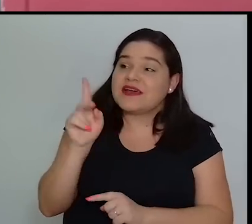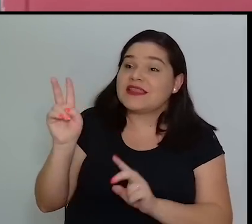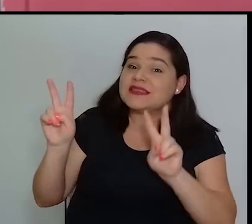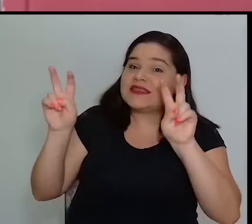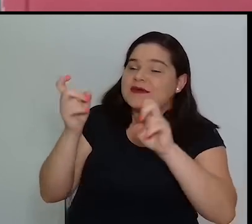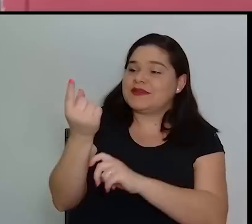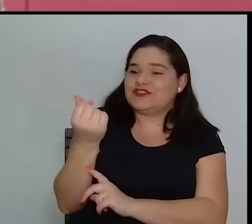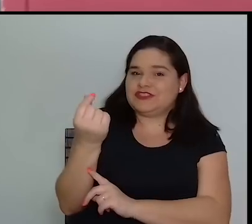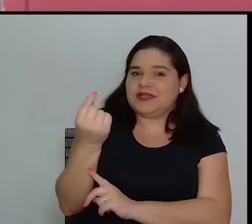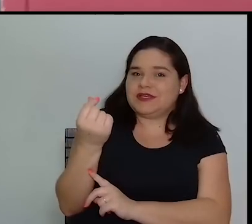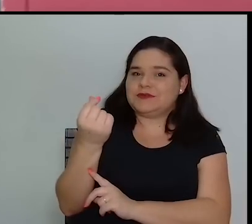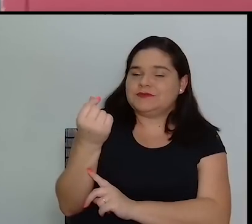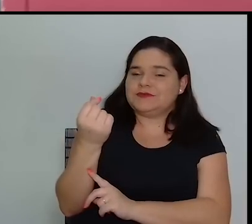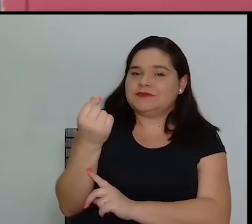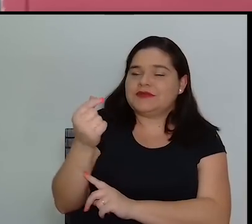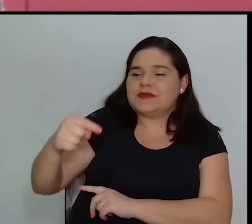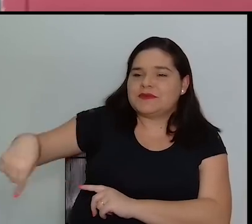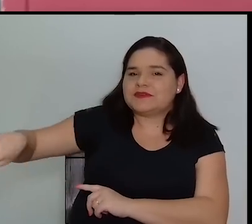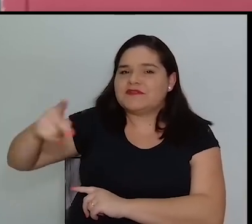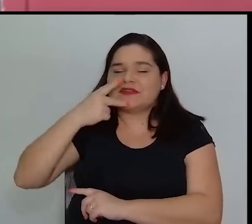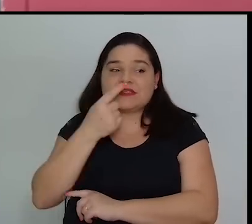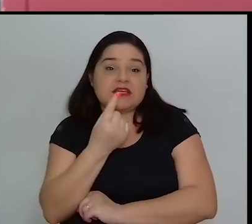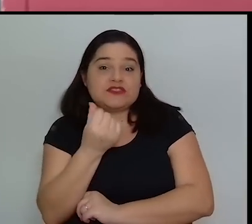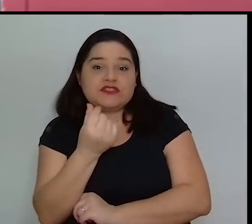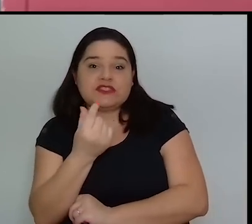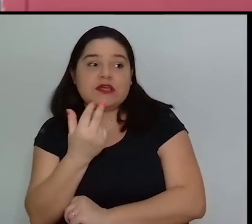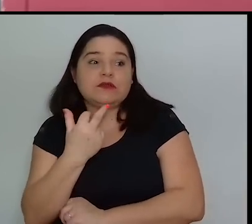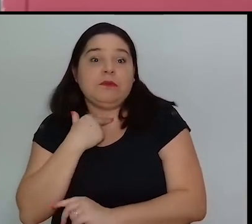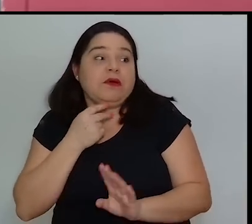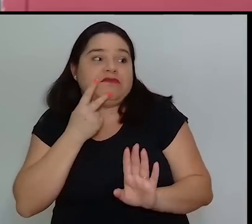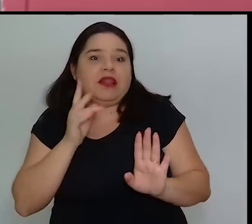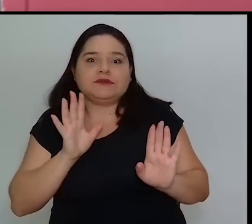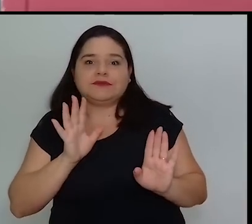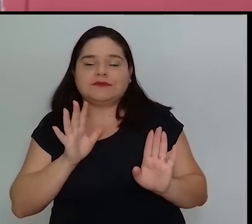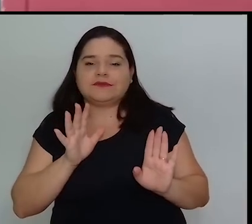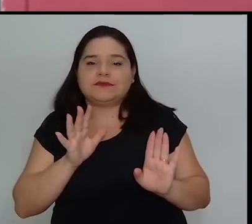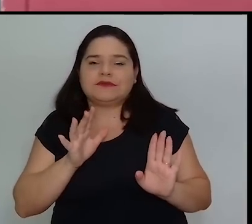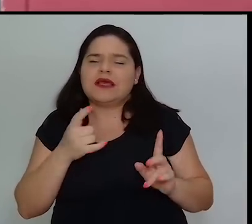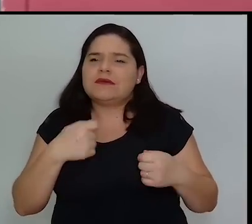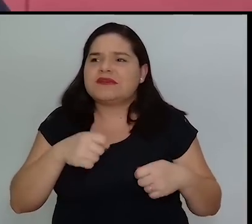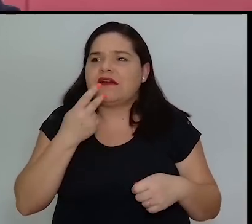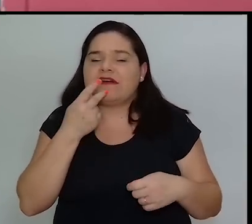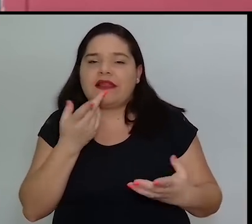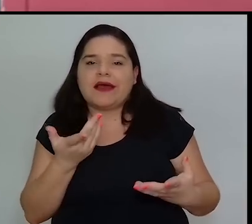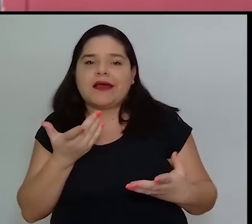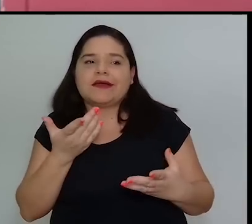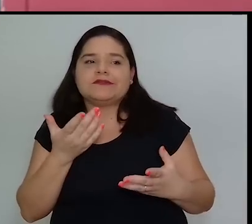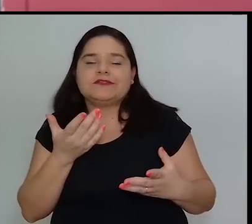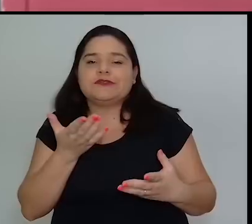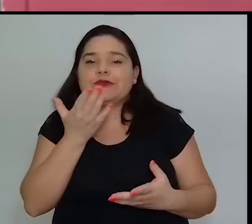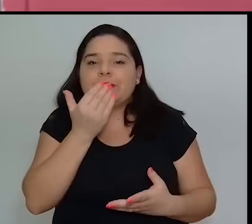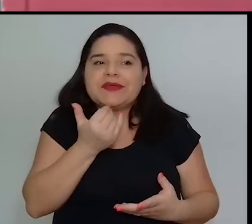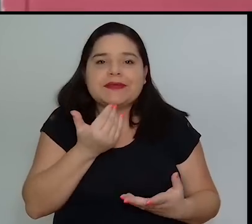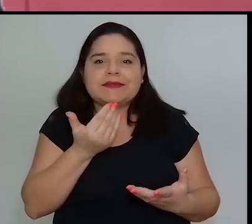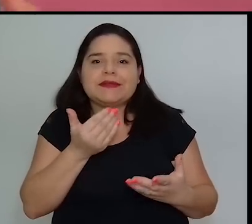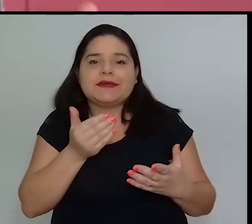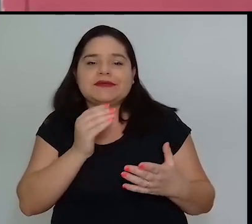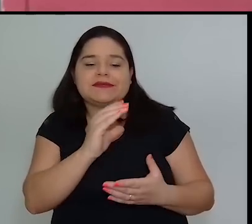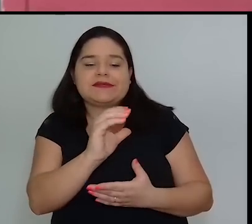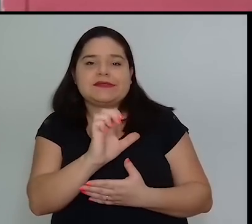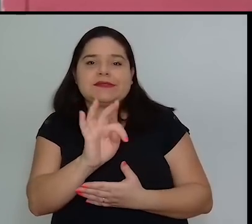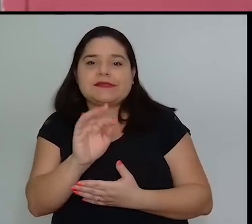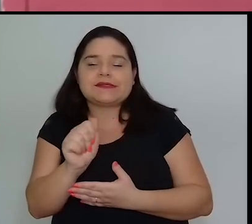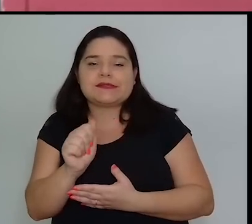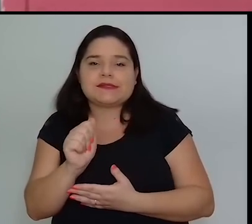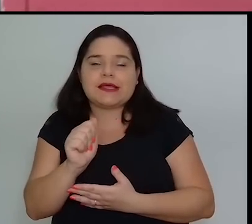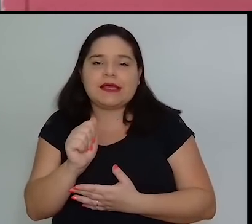asfalto tinha uma ideia de que dinheiro é uma coisa que a gente não podia falar Renato a gente tinha falado de de cesta básica quer dizer sexta